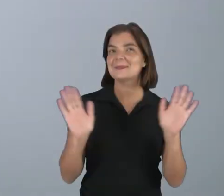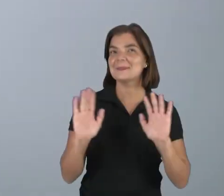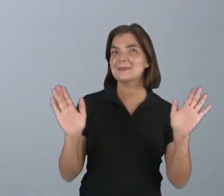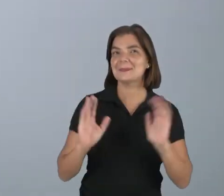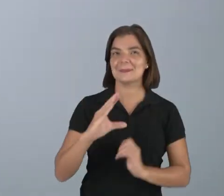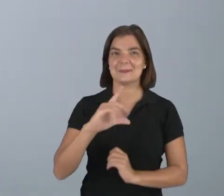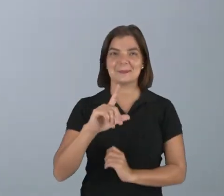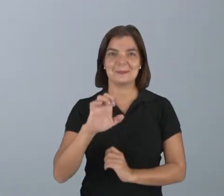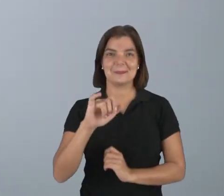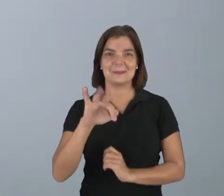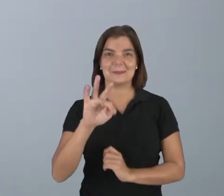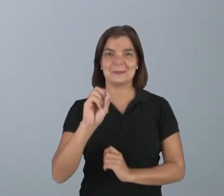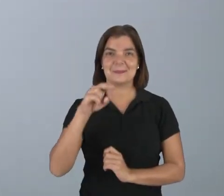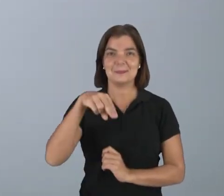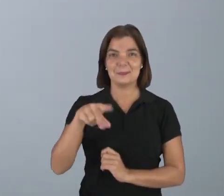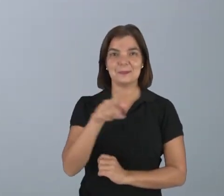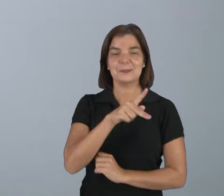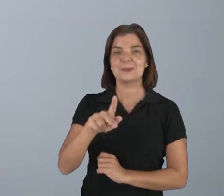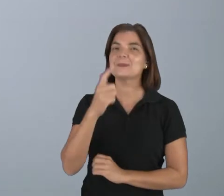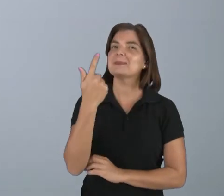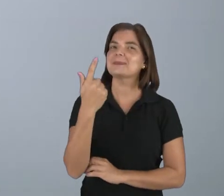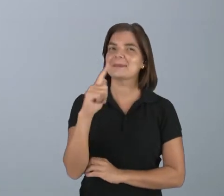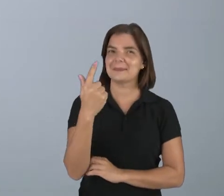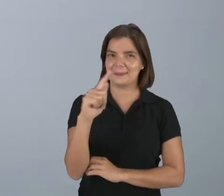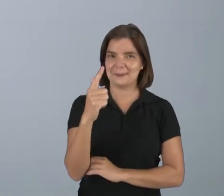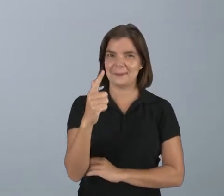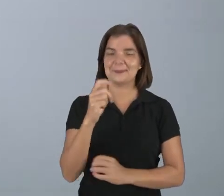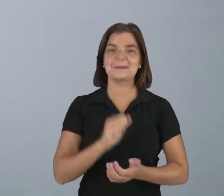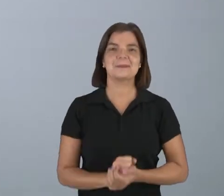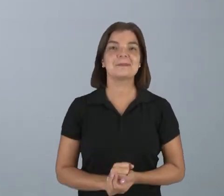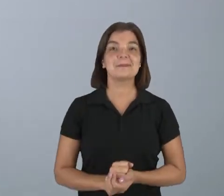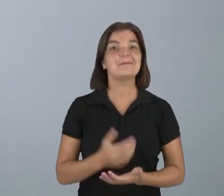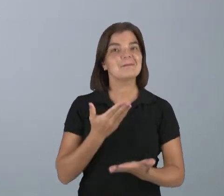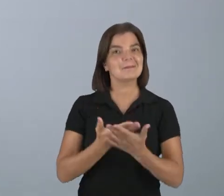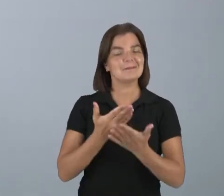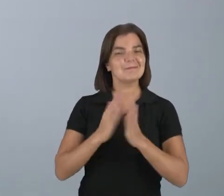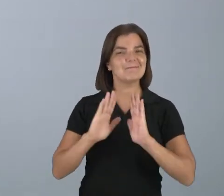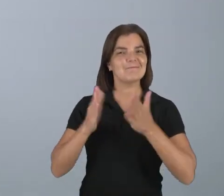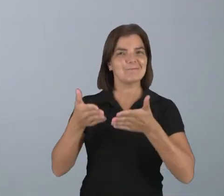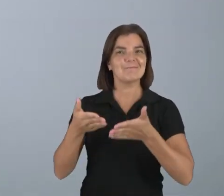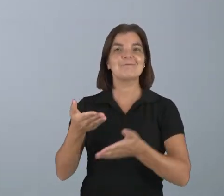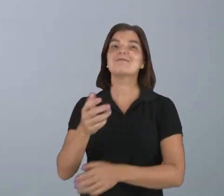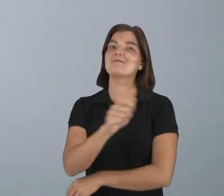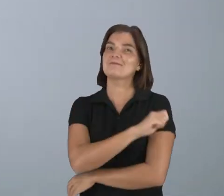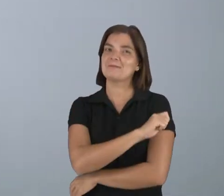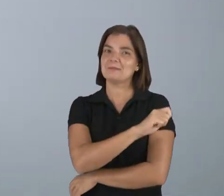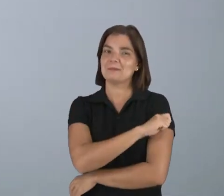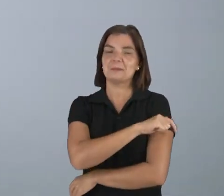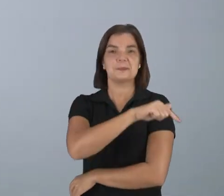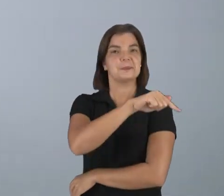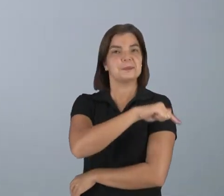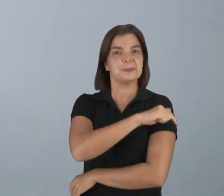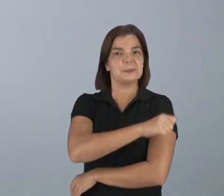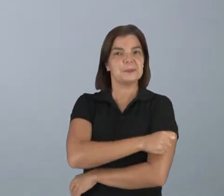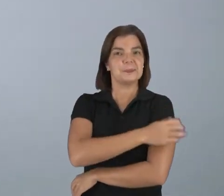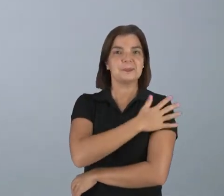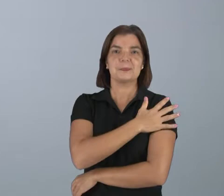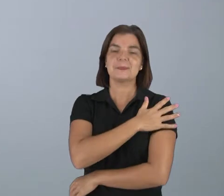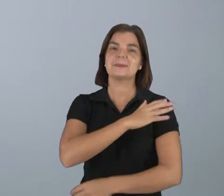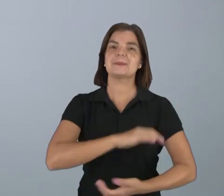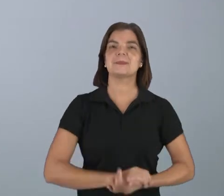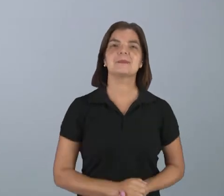Olá, meu nome é Cleuton Amaral, professor de Geografia, e esse estudo é voltado para os alunos do 7º ano do